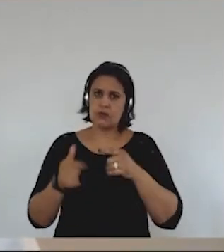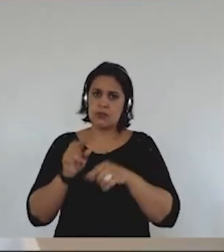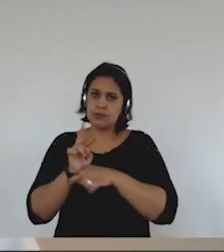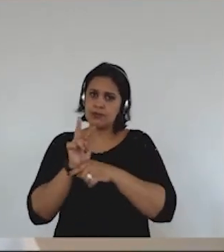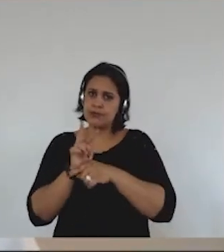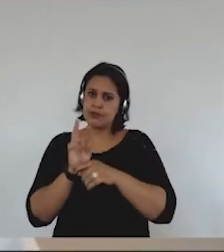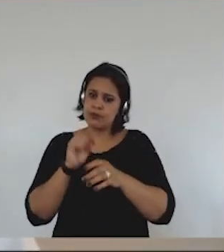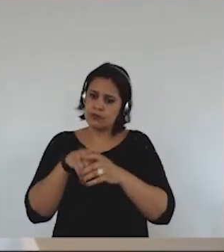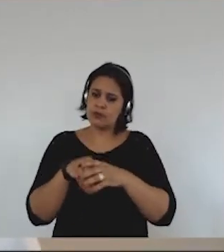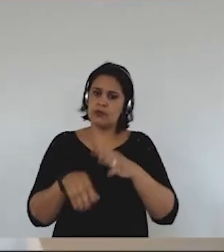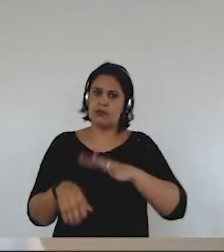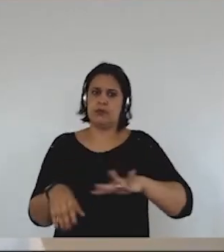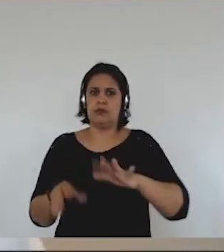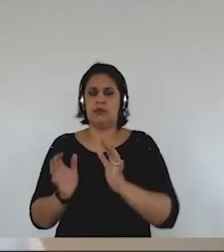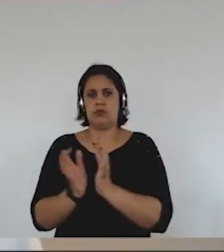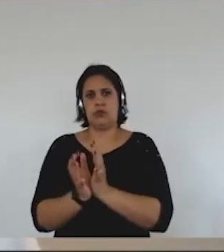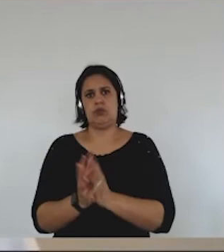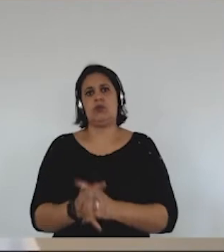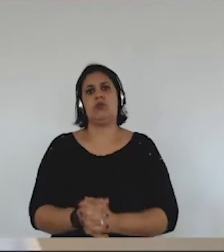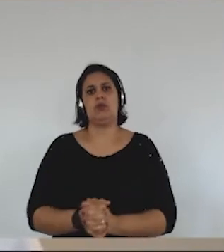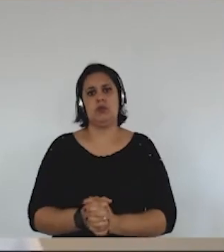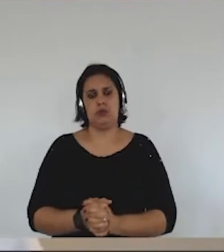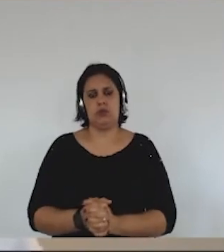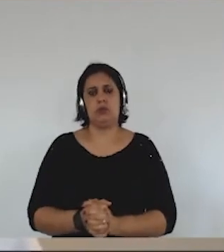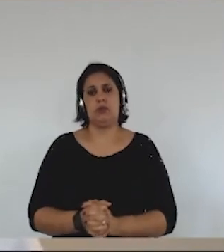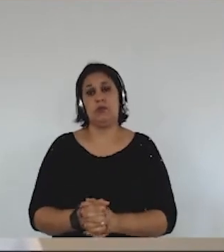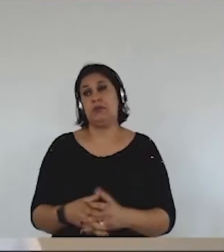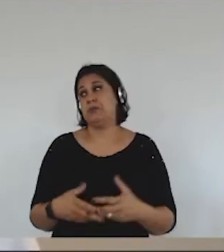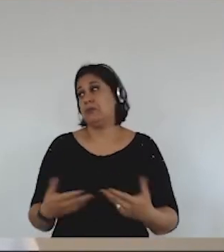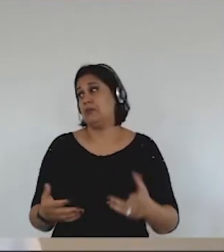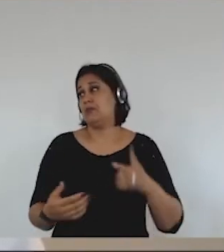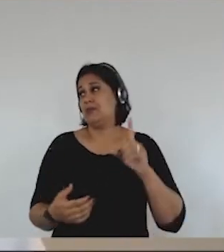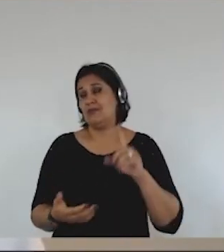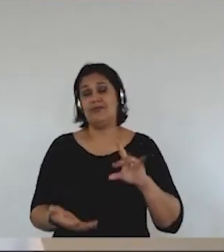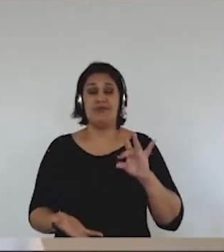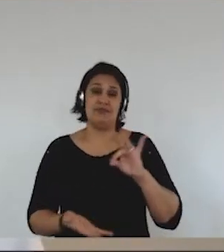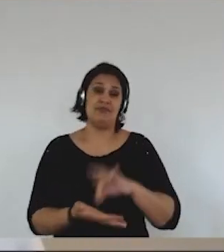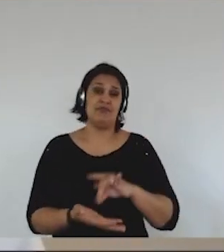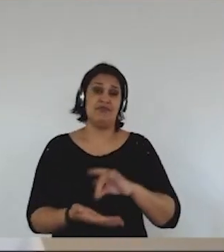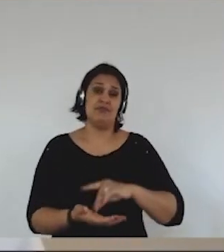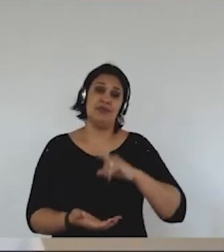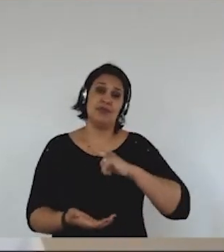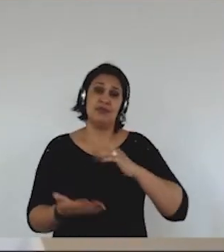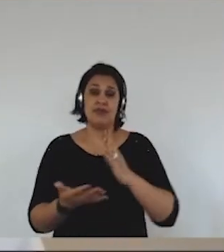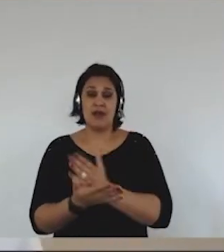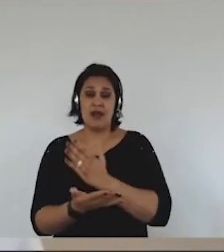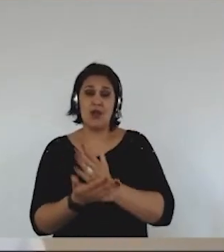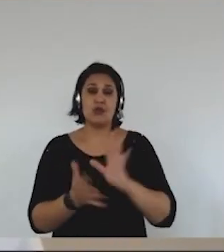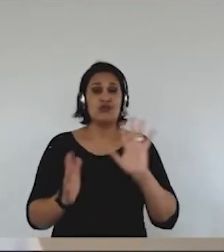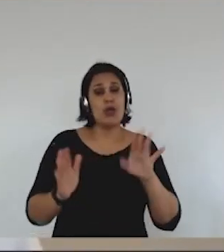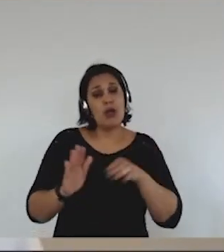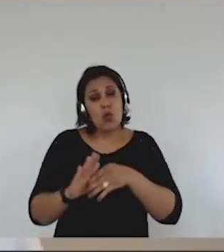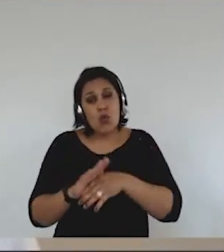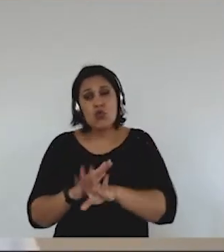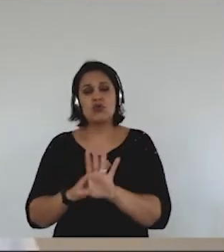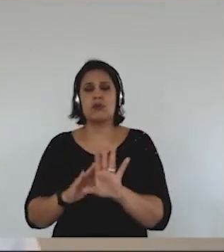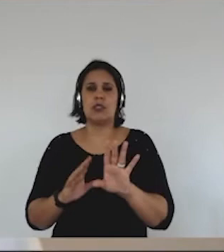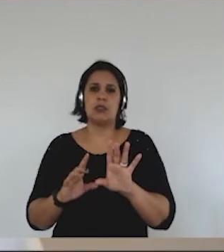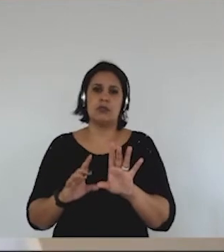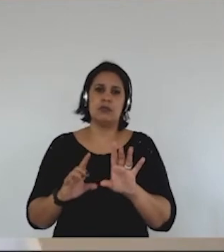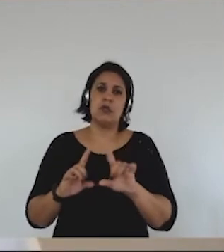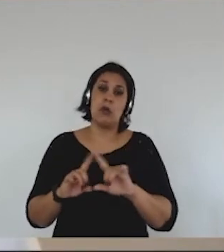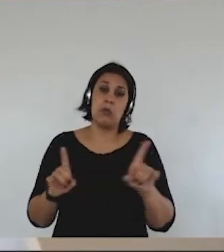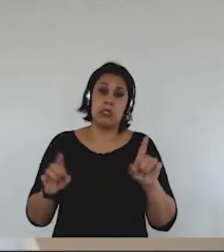dentro das companhias. Obviamente, quem está acostumado já sabe o contexto, mas só para quem